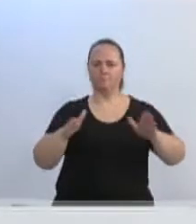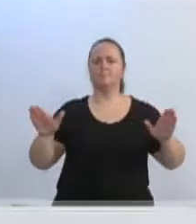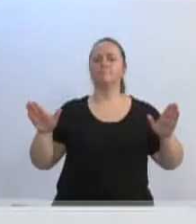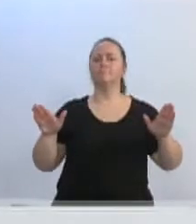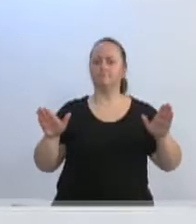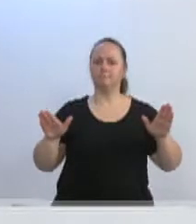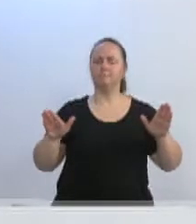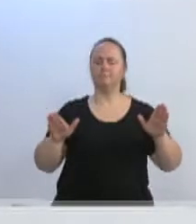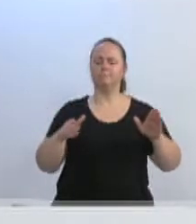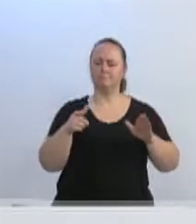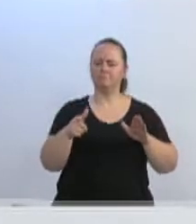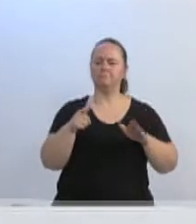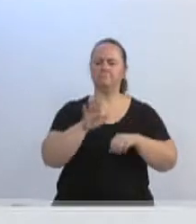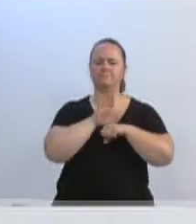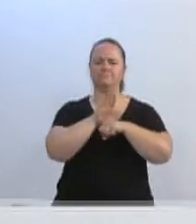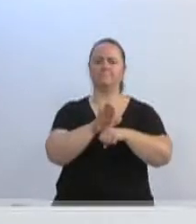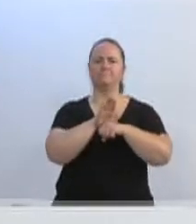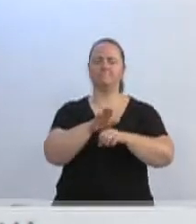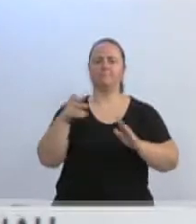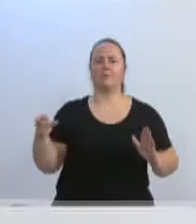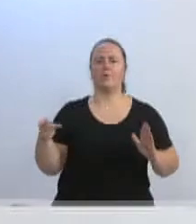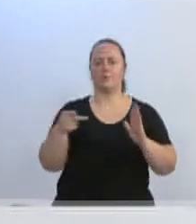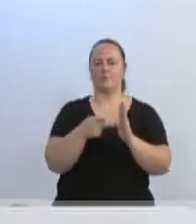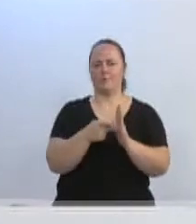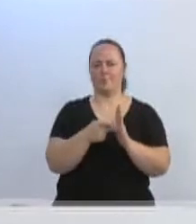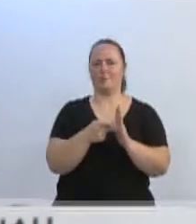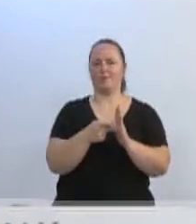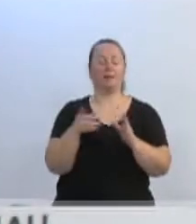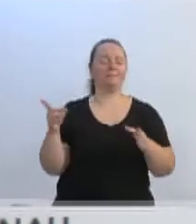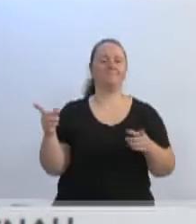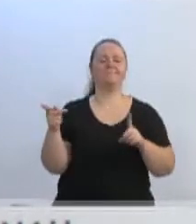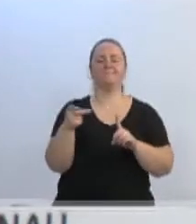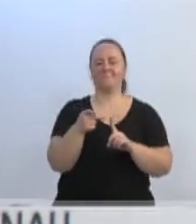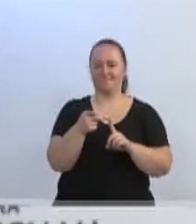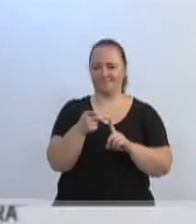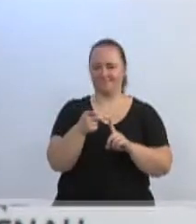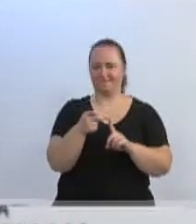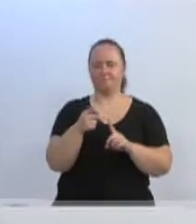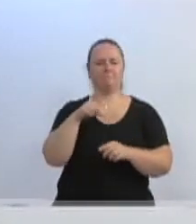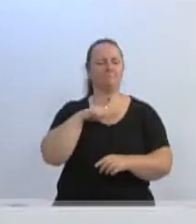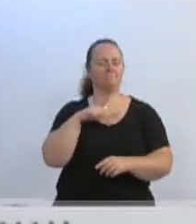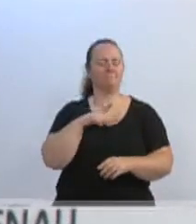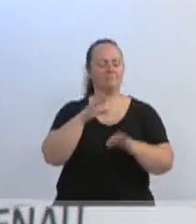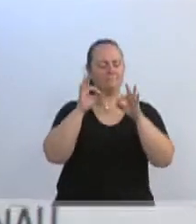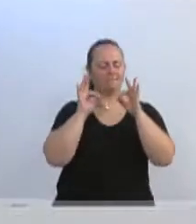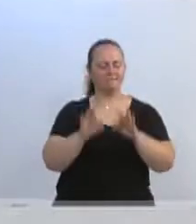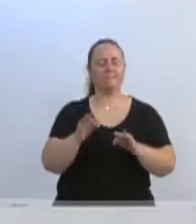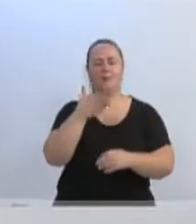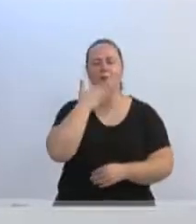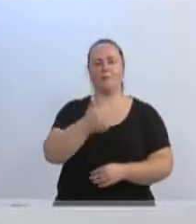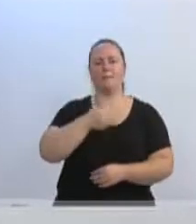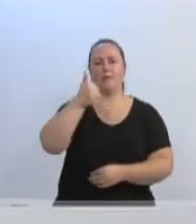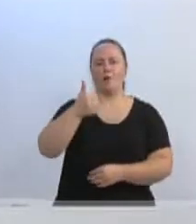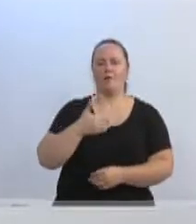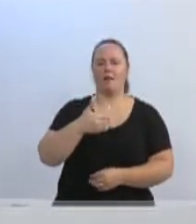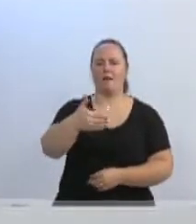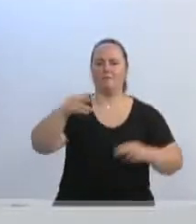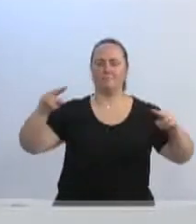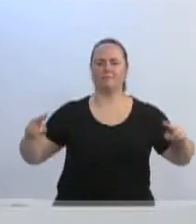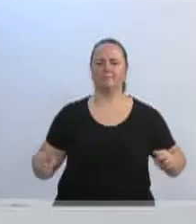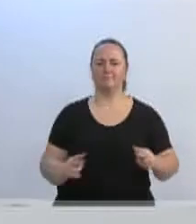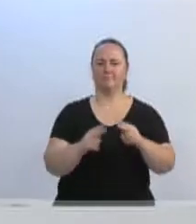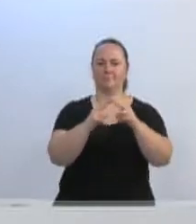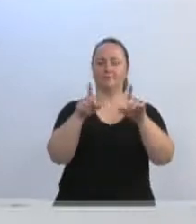muito favorável aos consumidores. Nós teremos certamente uma melhoria aqui na cidade de Blumenau no que diz respeito às antenas, e